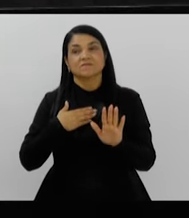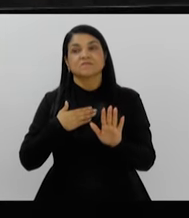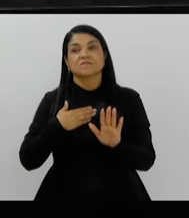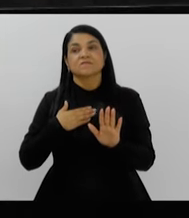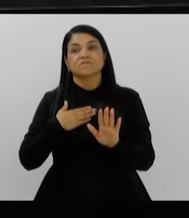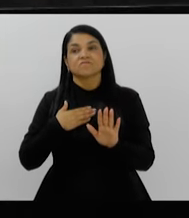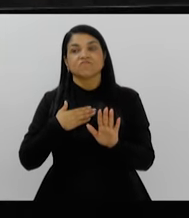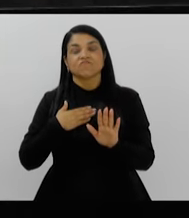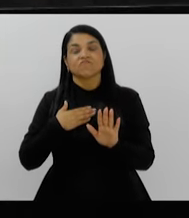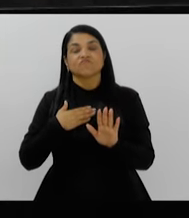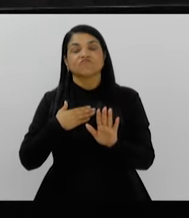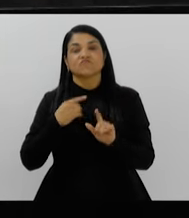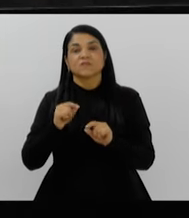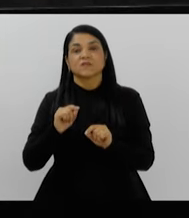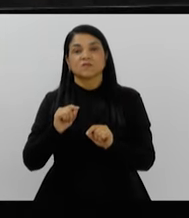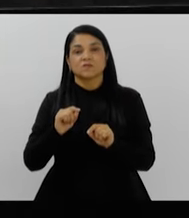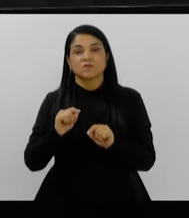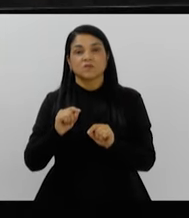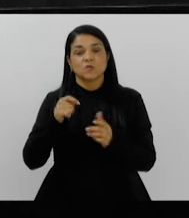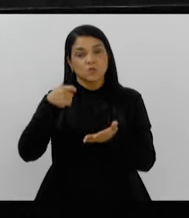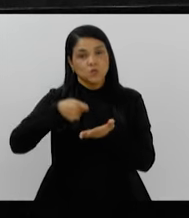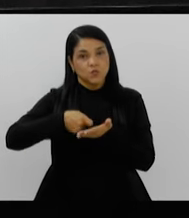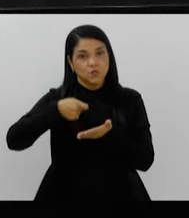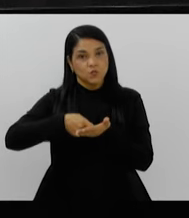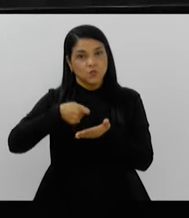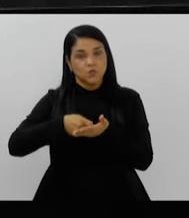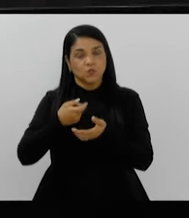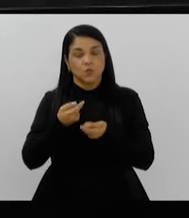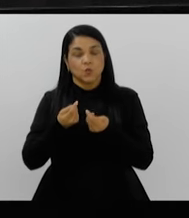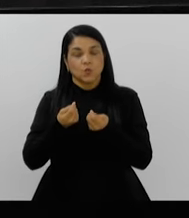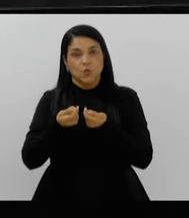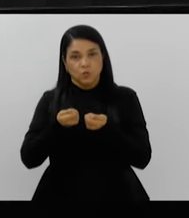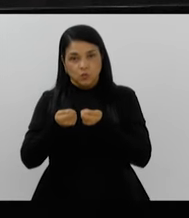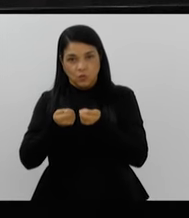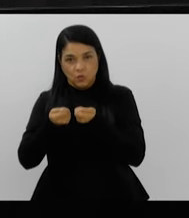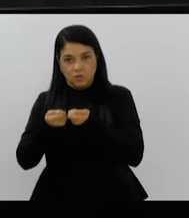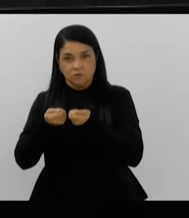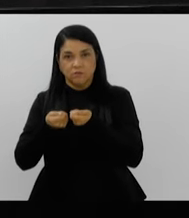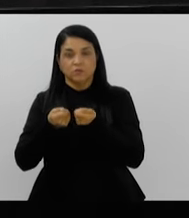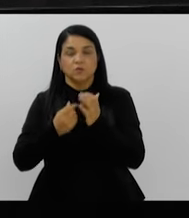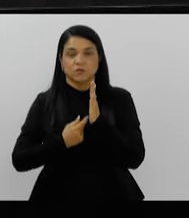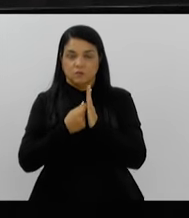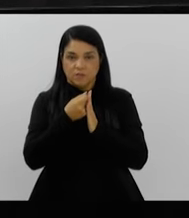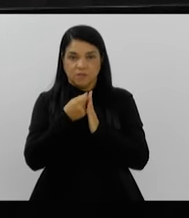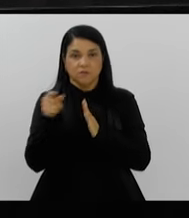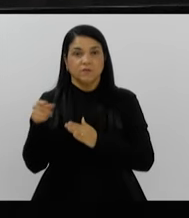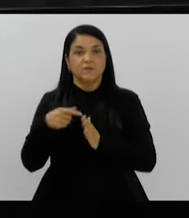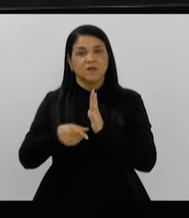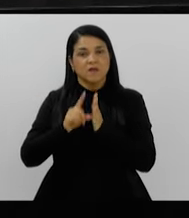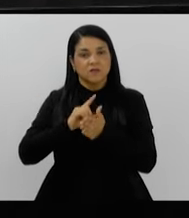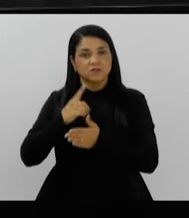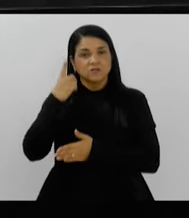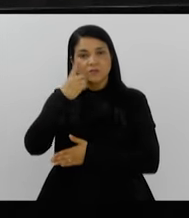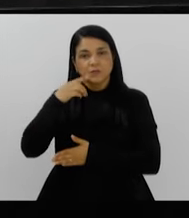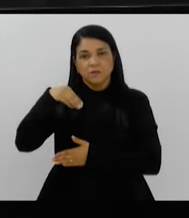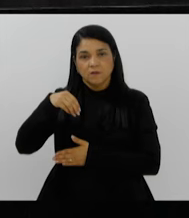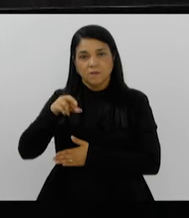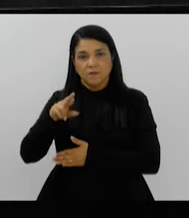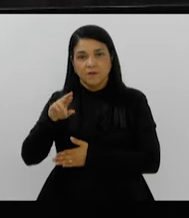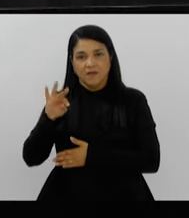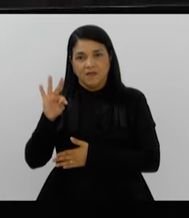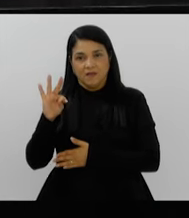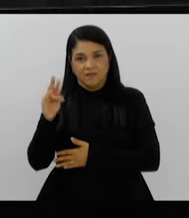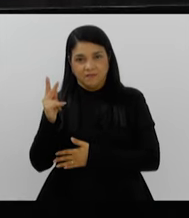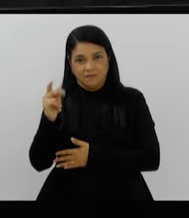elas trazem um maior rigor no controle do orçamento. Deputada Marta aqui falou sobre a questão